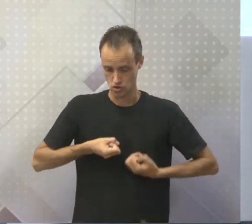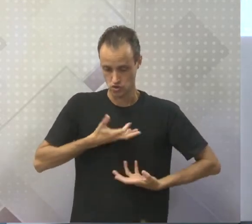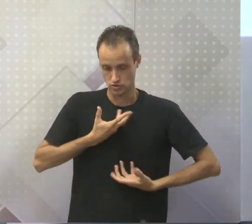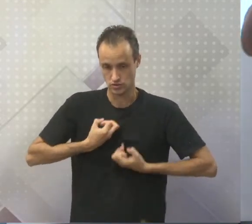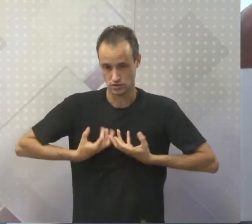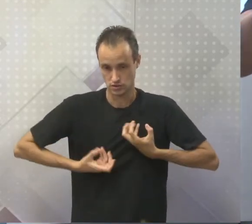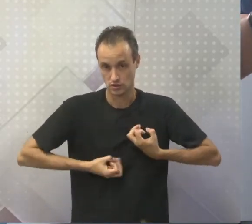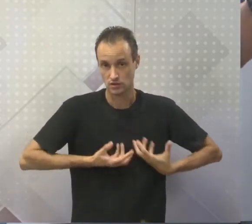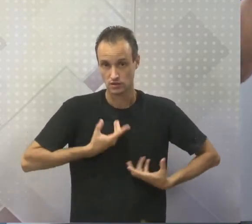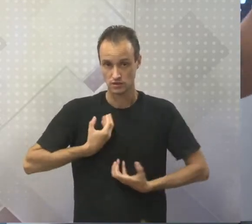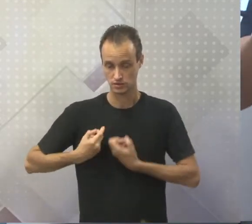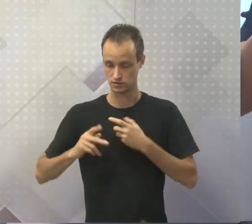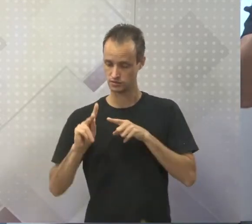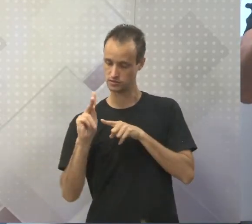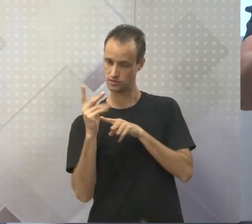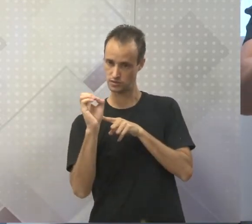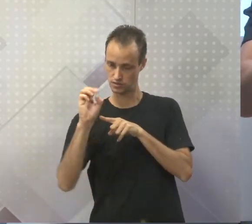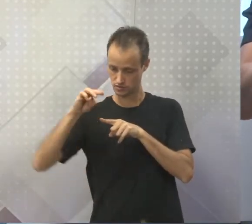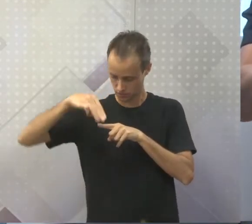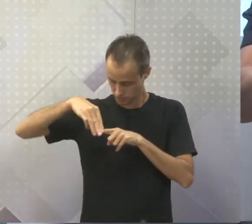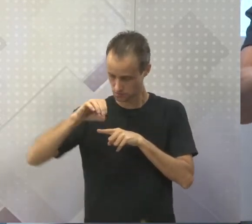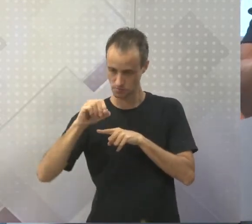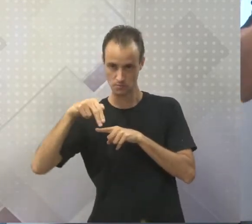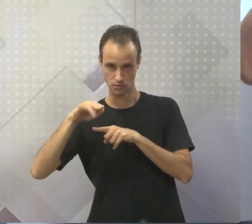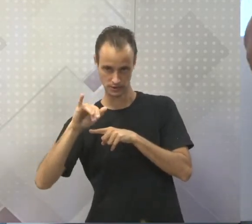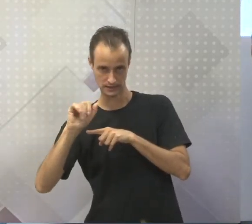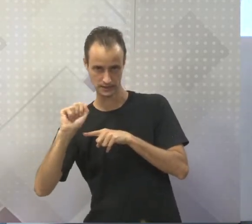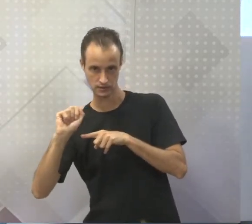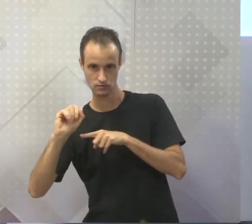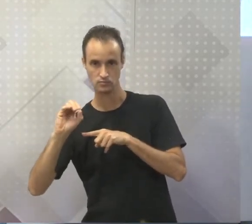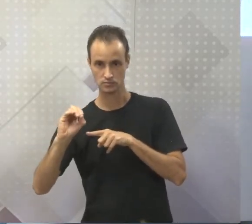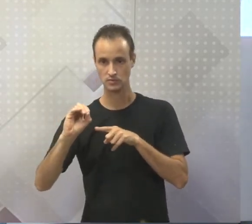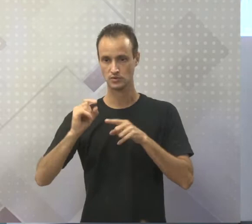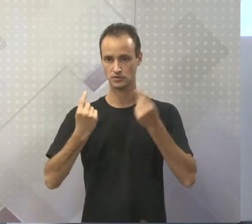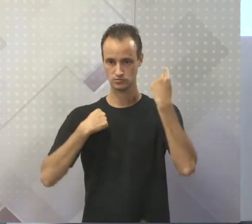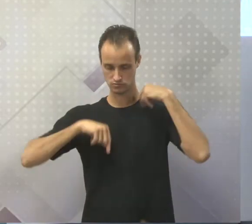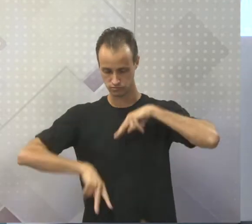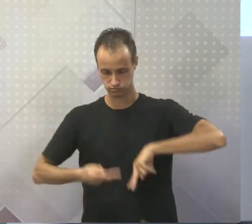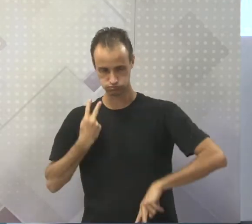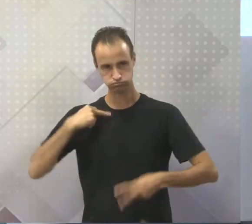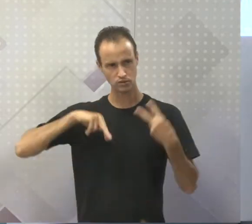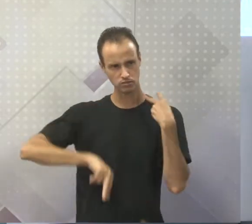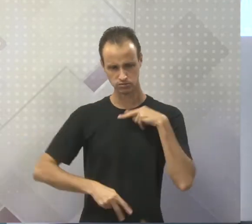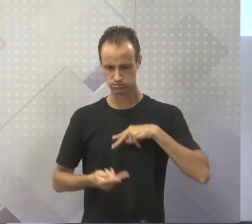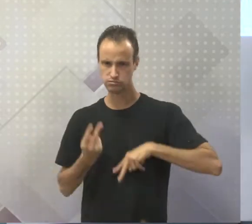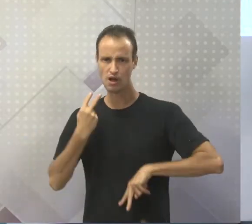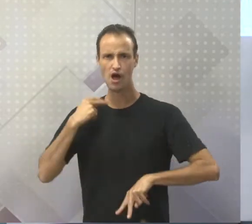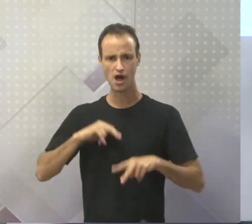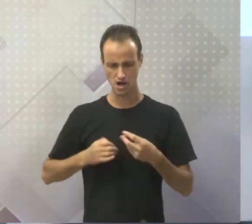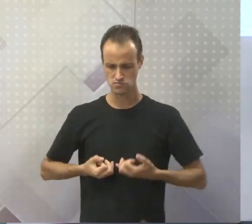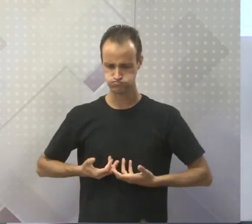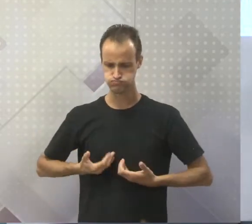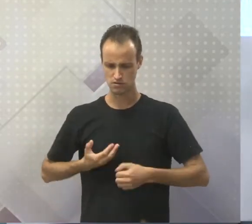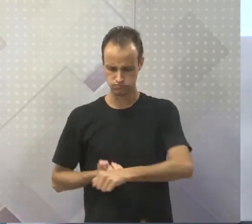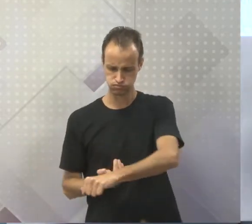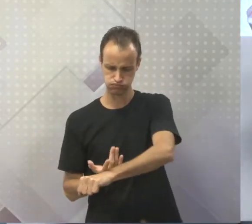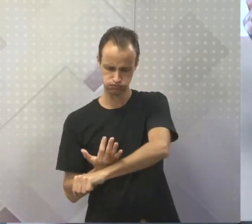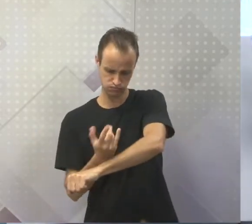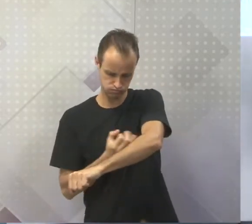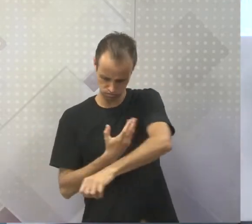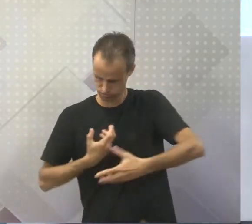hormonal que estimula as glândulas sebáceas a produzirem mais óleos. As